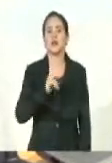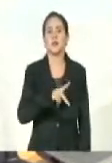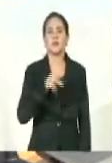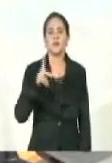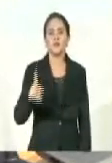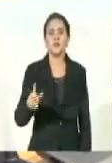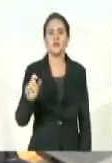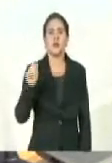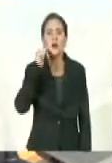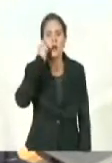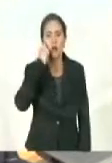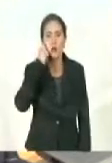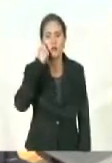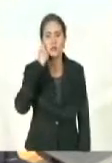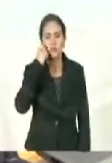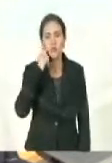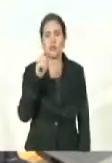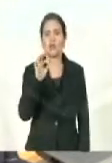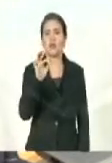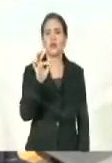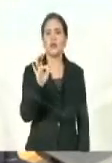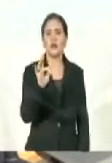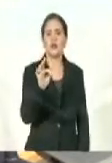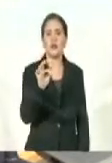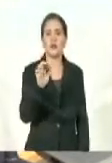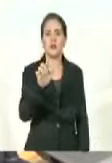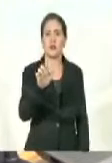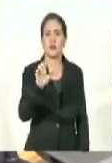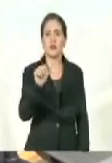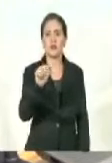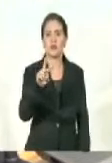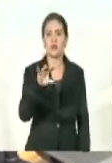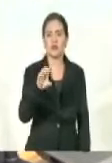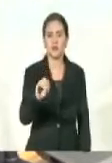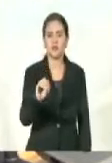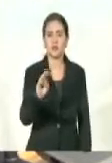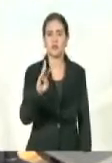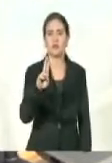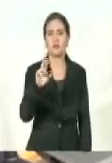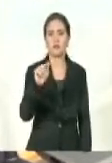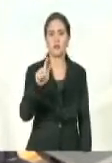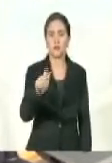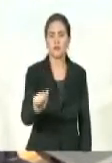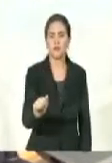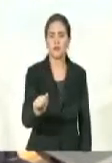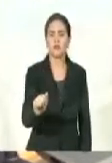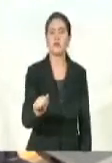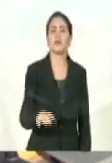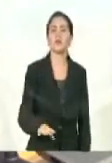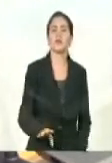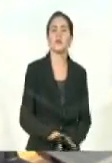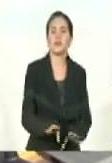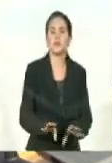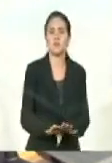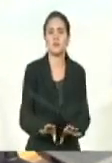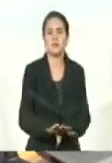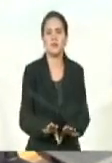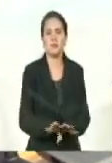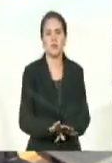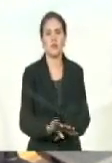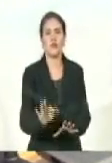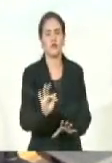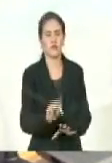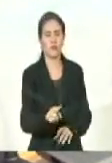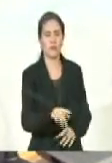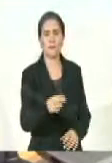advogado Flávio Braga e ao Fórum Maranhense da Baixada, que nós tivemos a oportunidade de conhecer esse trabalho lá em Tans. E,